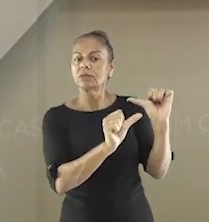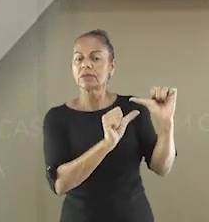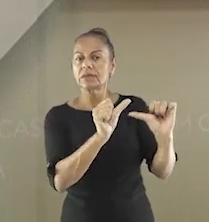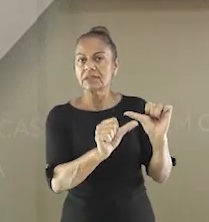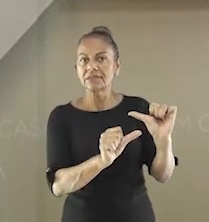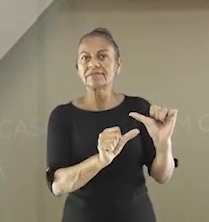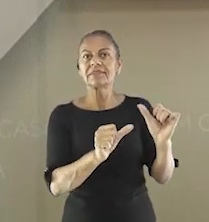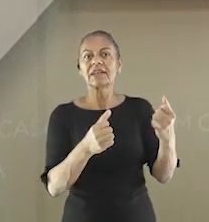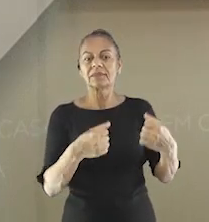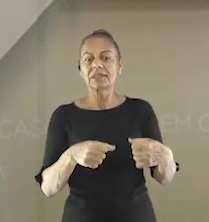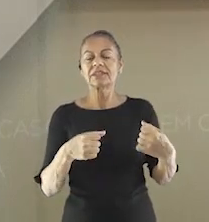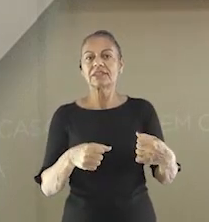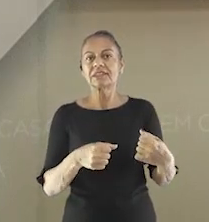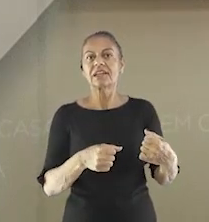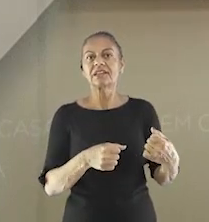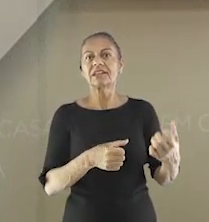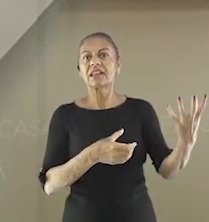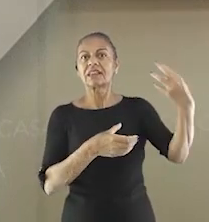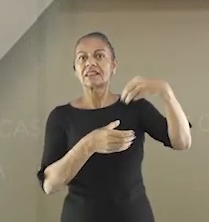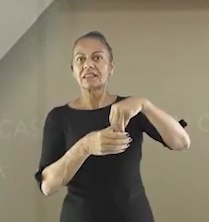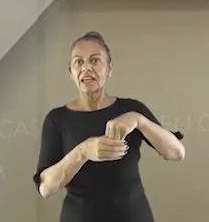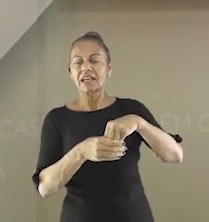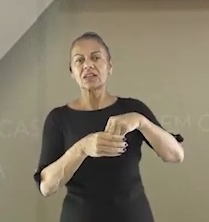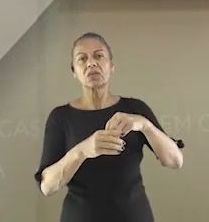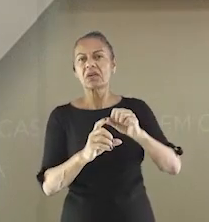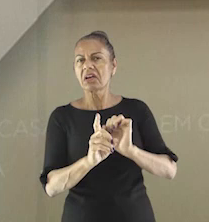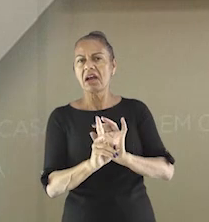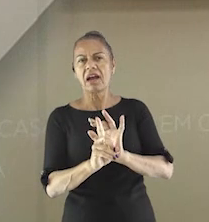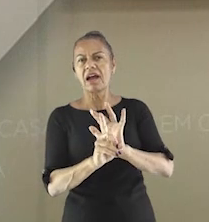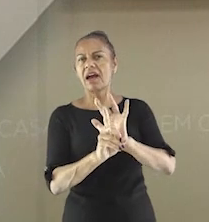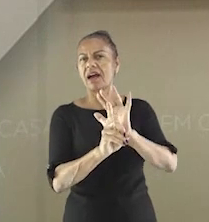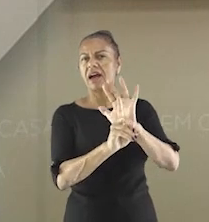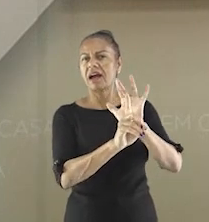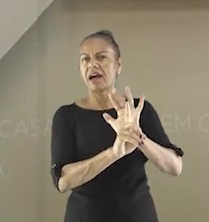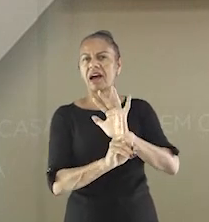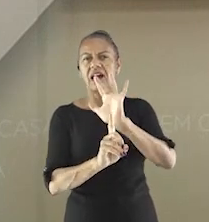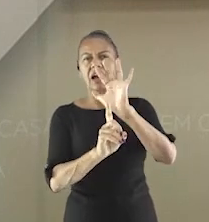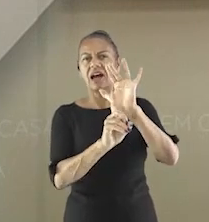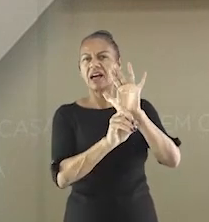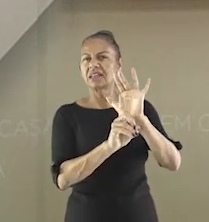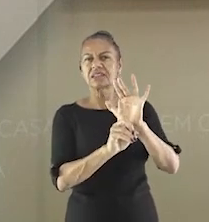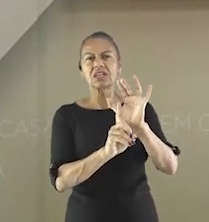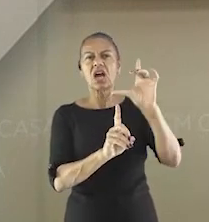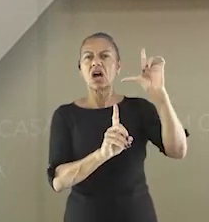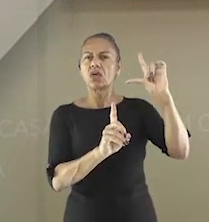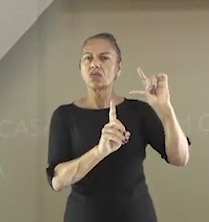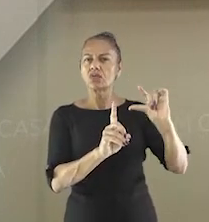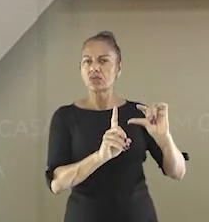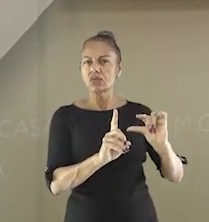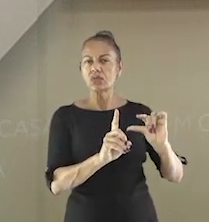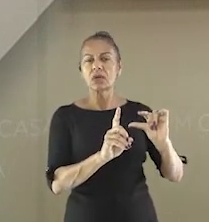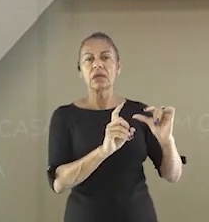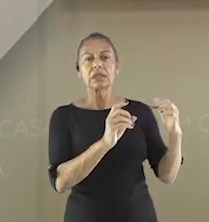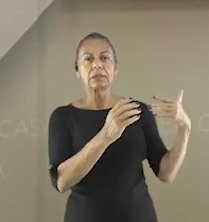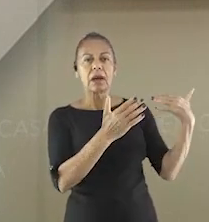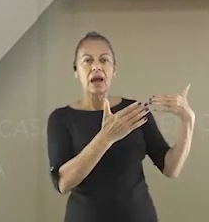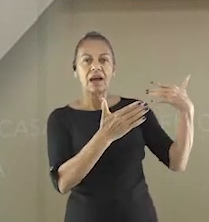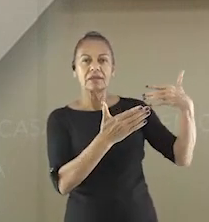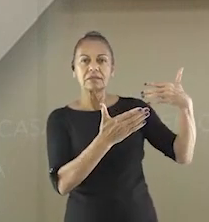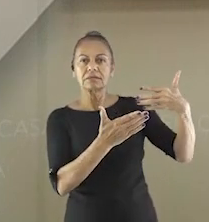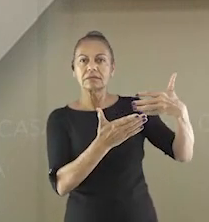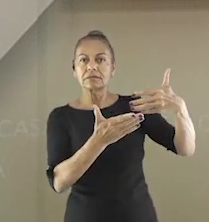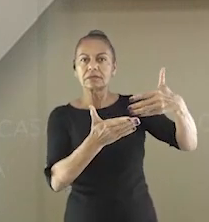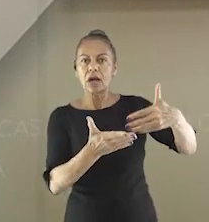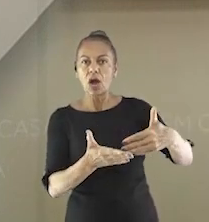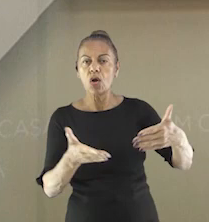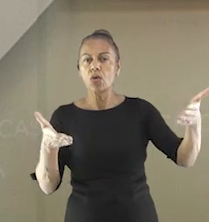E nesse período não havia tantos gases estufa como hoje, né? Existia uma quantidade muito menor. Então o calor que estava